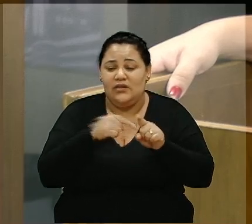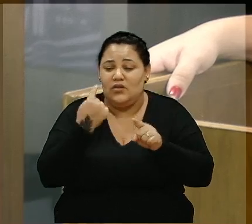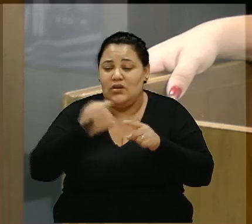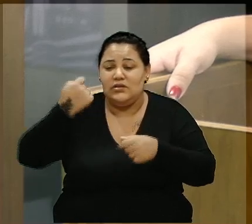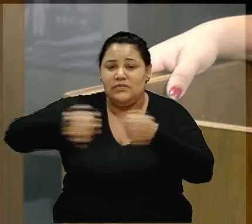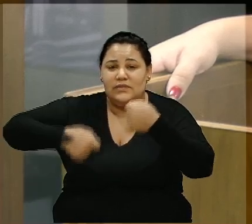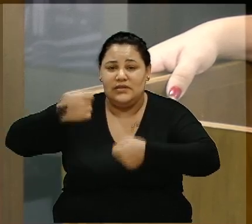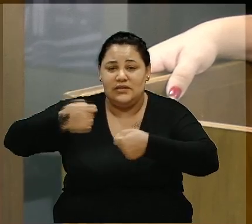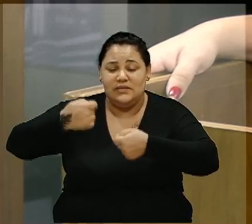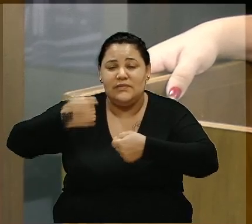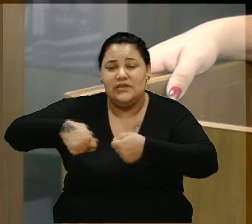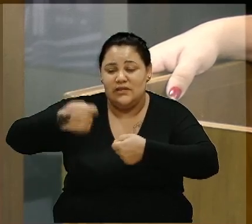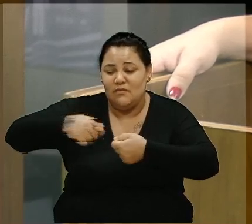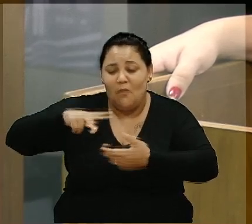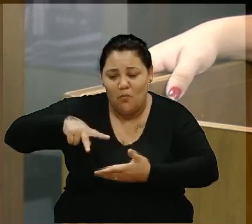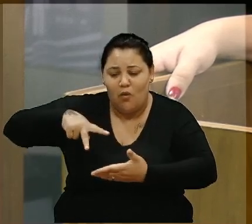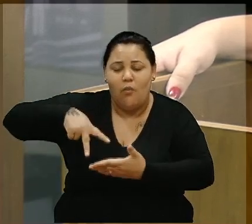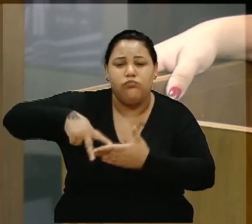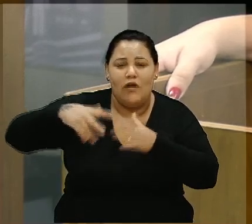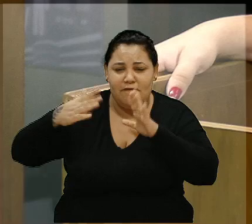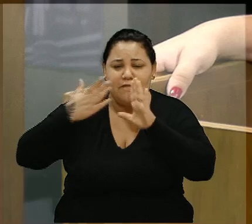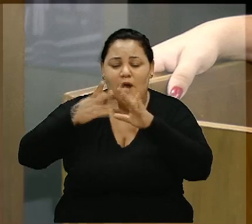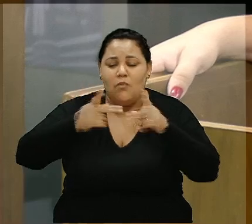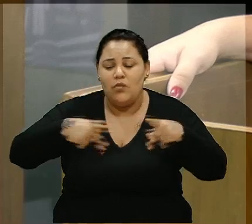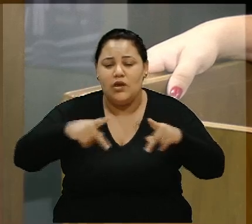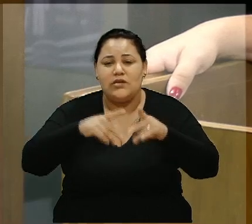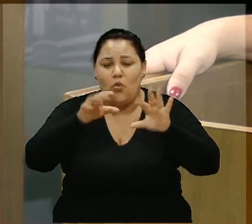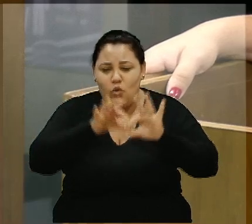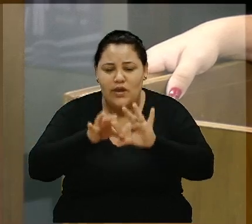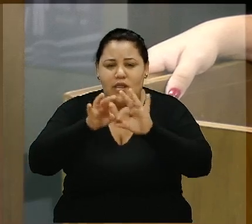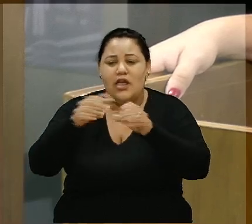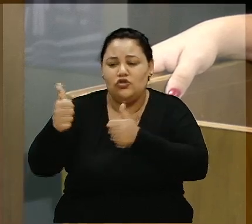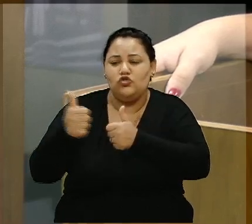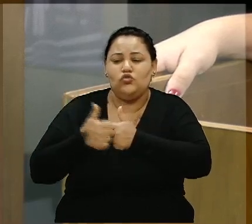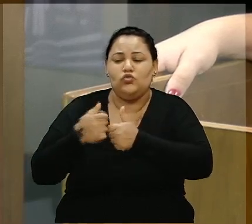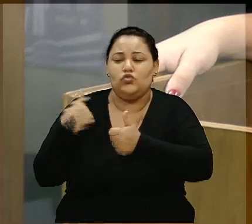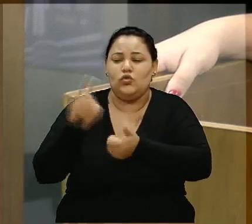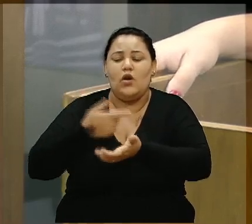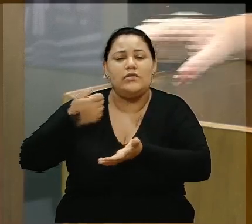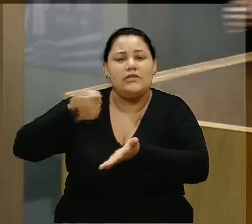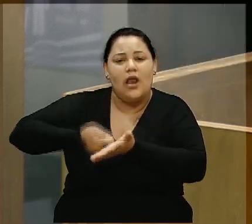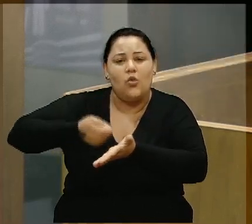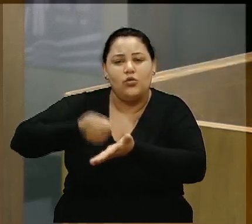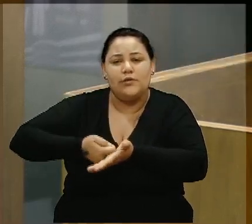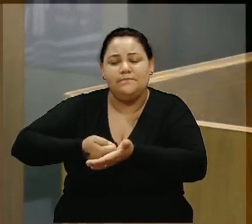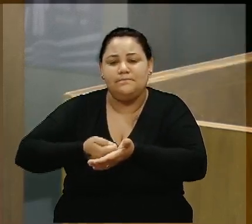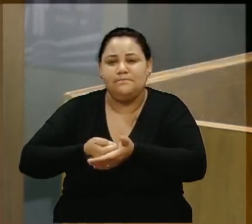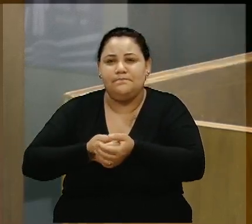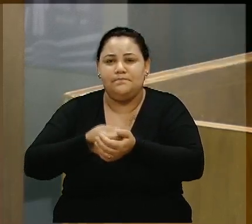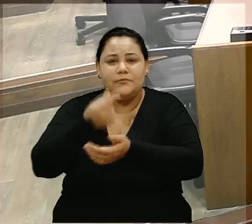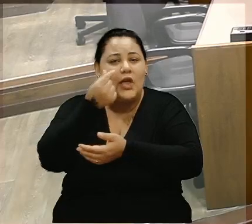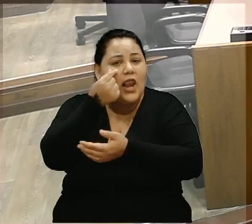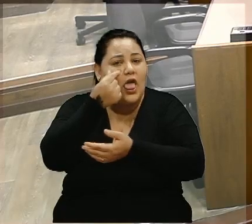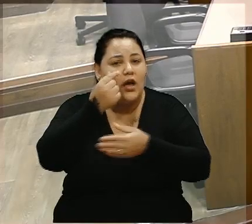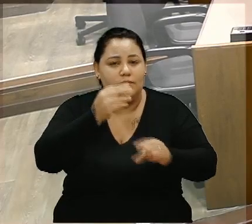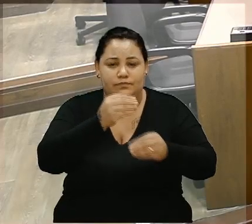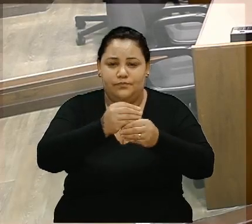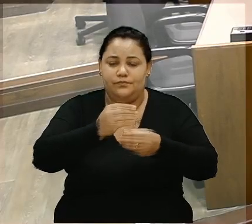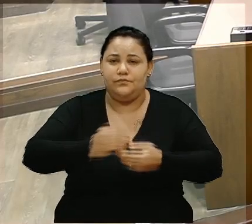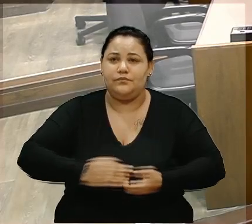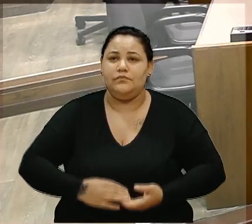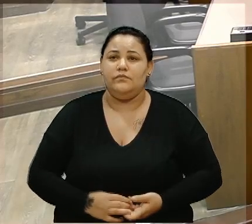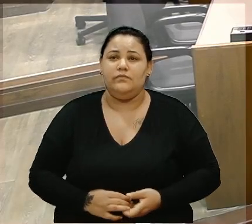se levantem, a gente precisa da população também junto com nós nessa luta. Seu parte, vereador Eloy. Vereadora Daiane, nesses